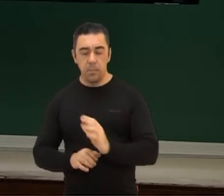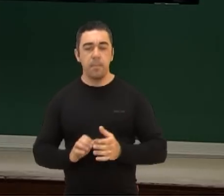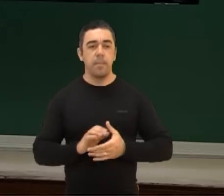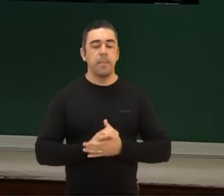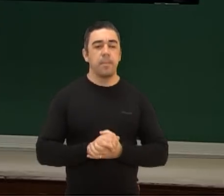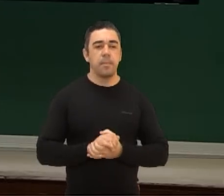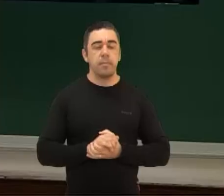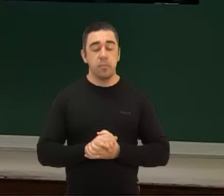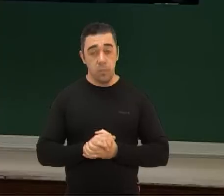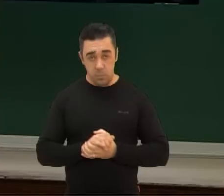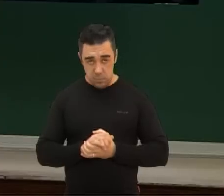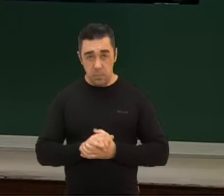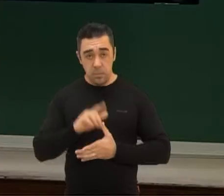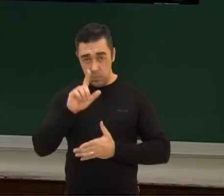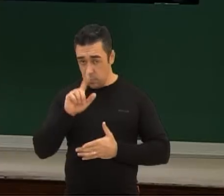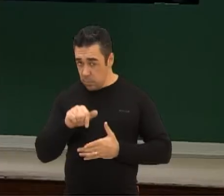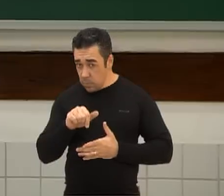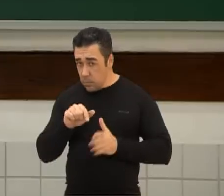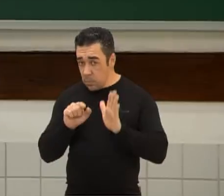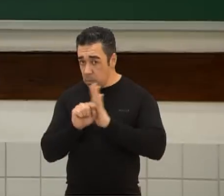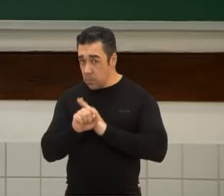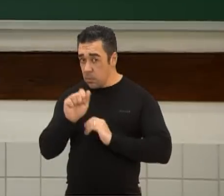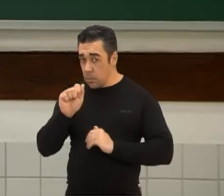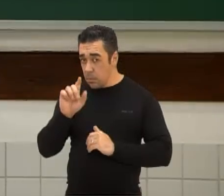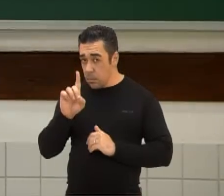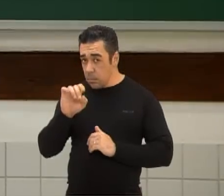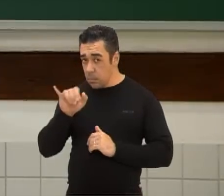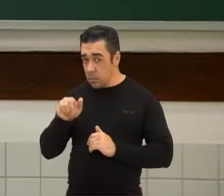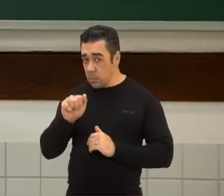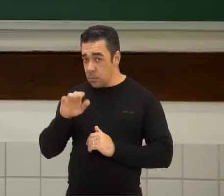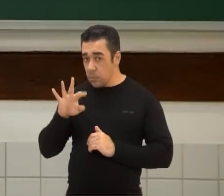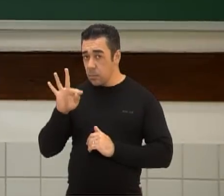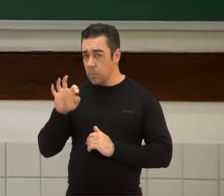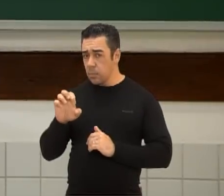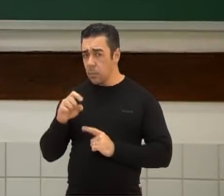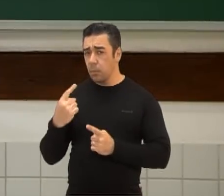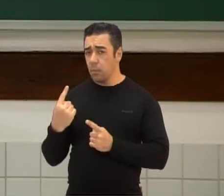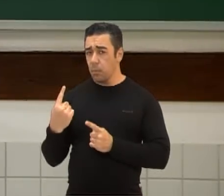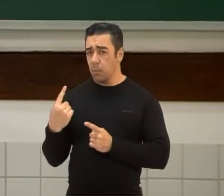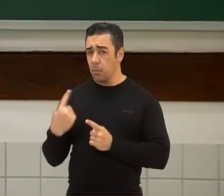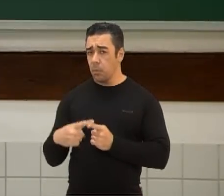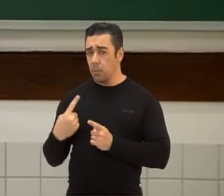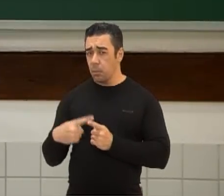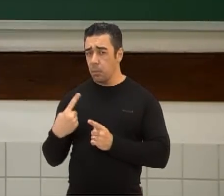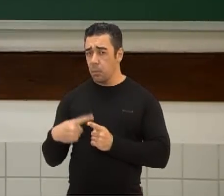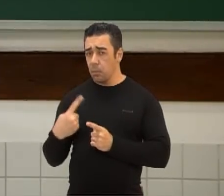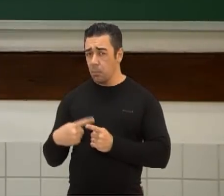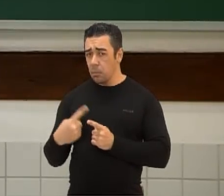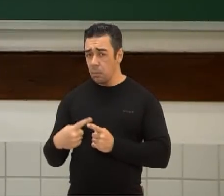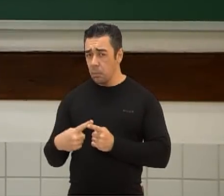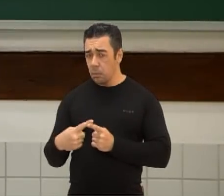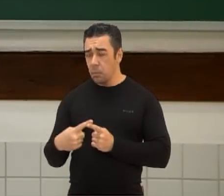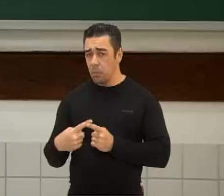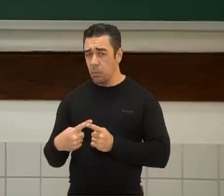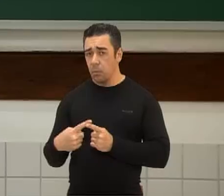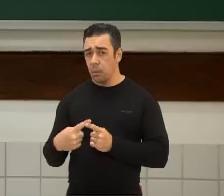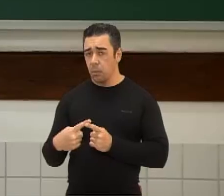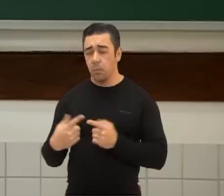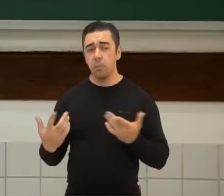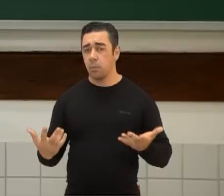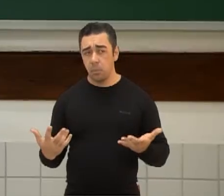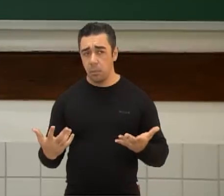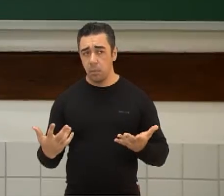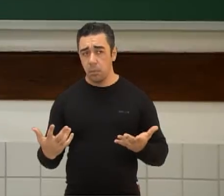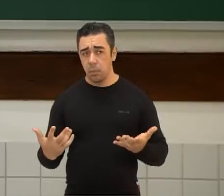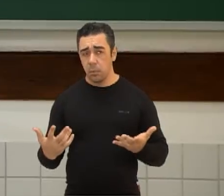BOT são adjacentes? Será que eles são adjacentes? Por que que eles são adjacentes? E se eles forem, né? Por